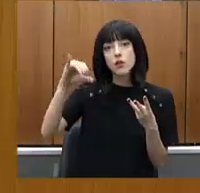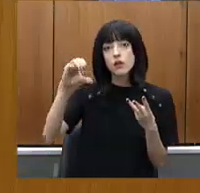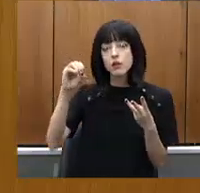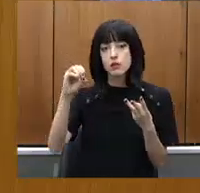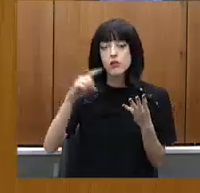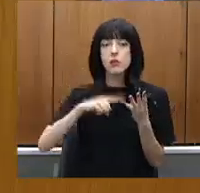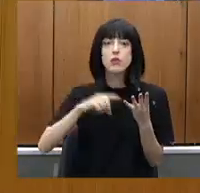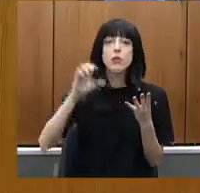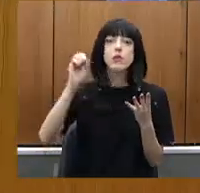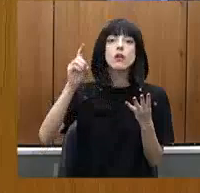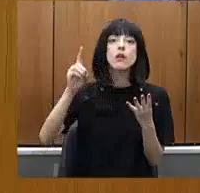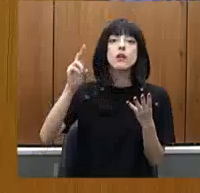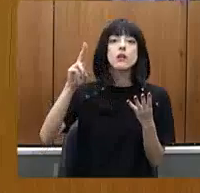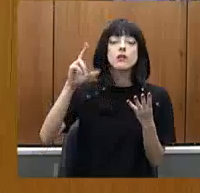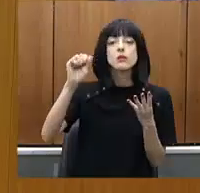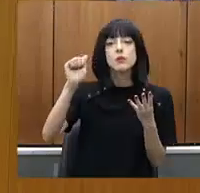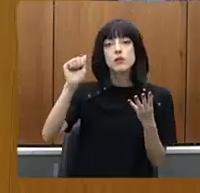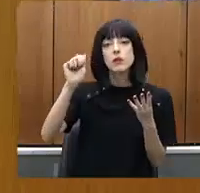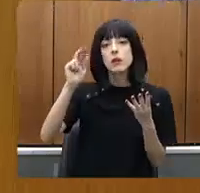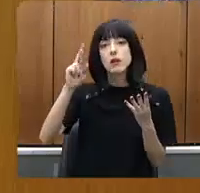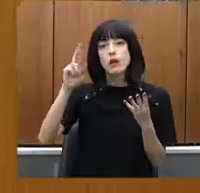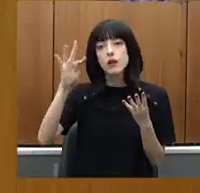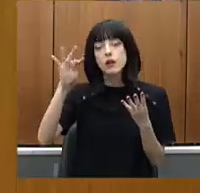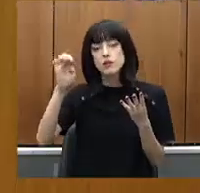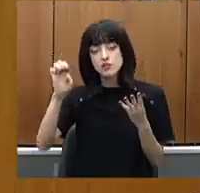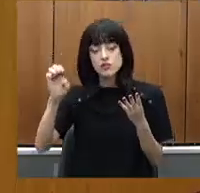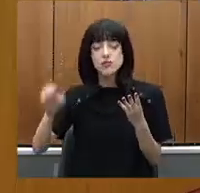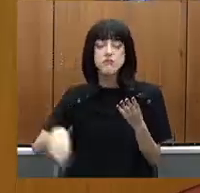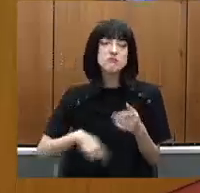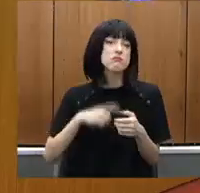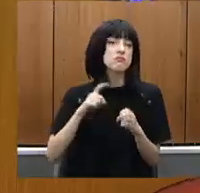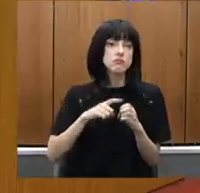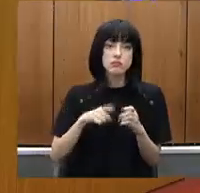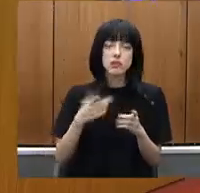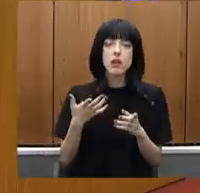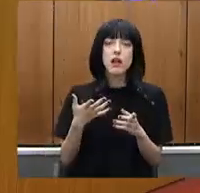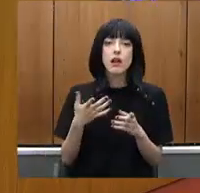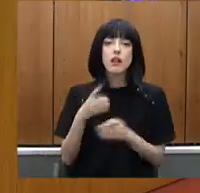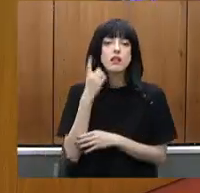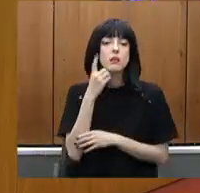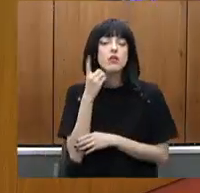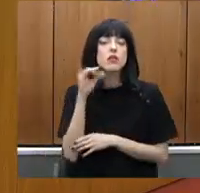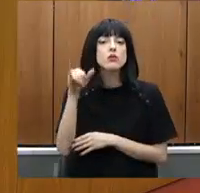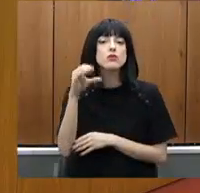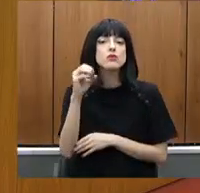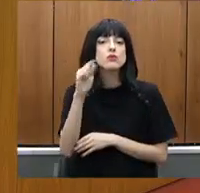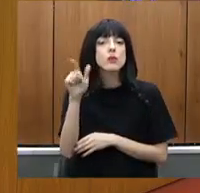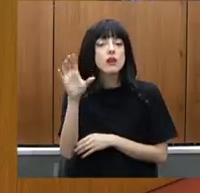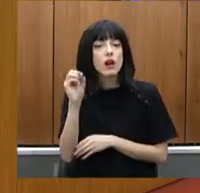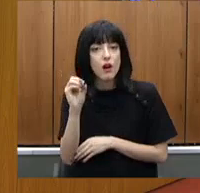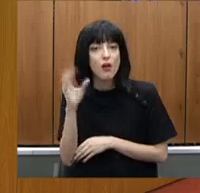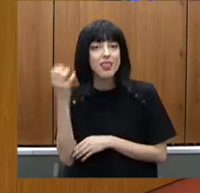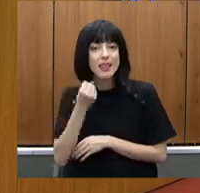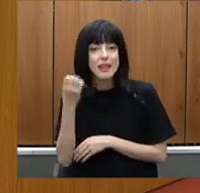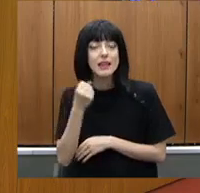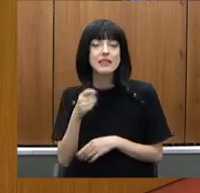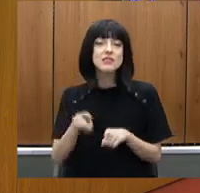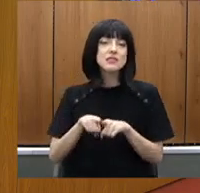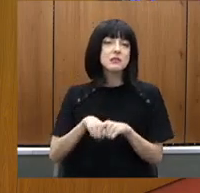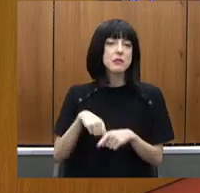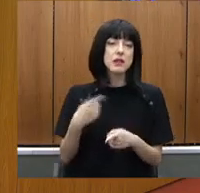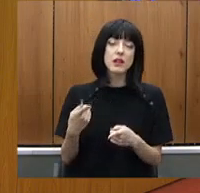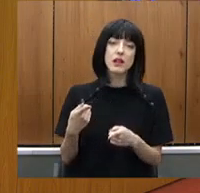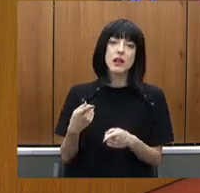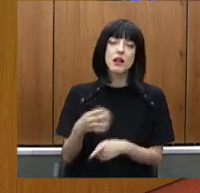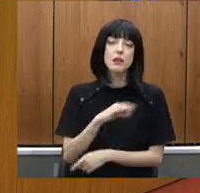da viola o deputado João Leite agradecemos a presença do comandante Geral da Polícia Militar Rodrigues de Souza Rodrigues